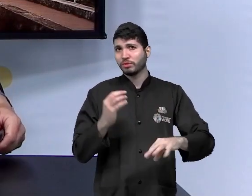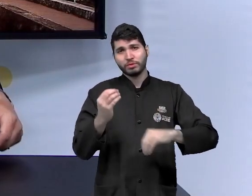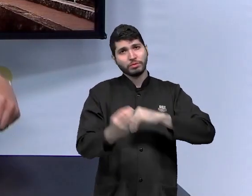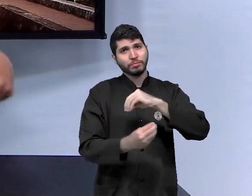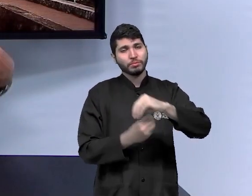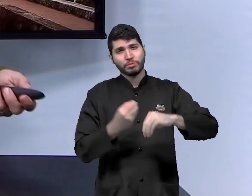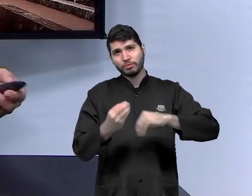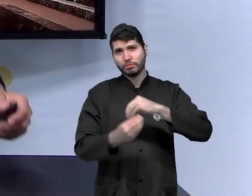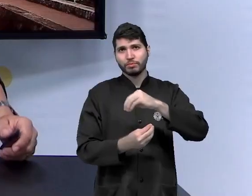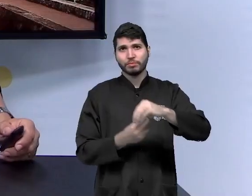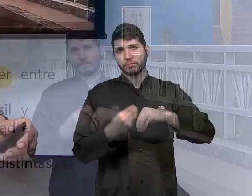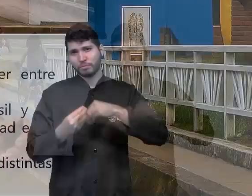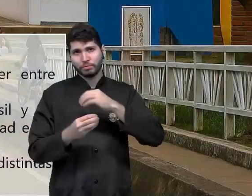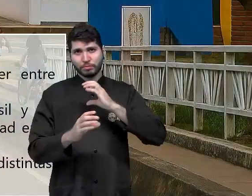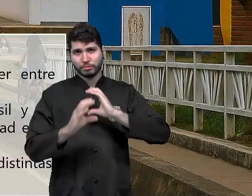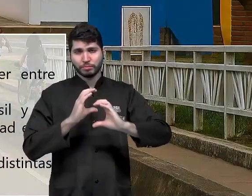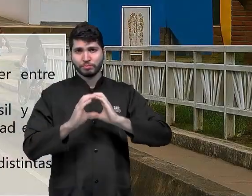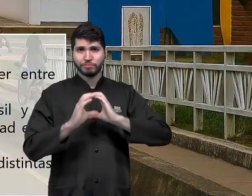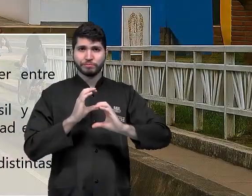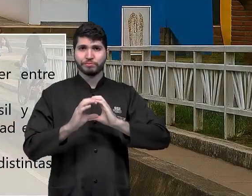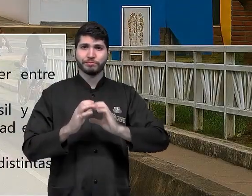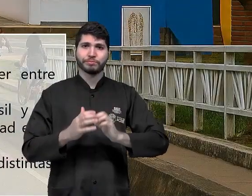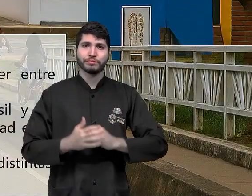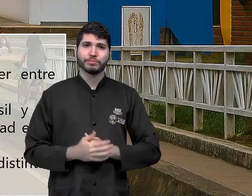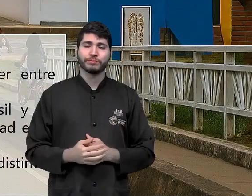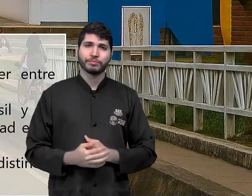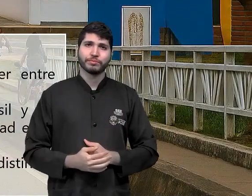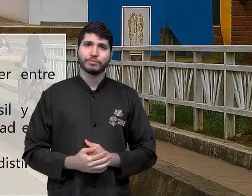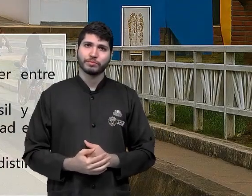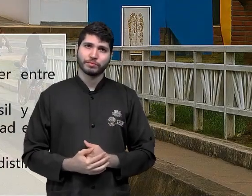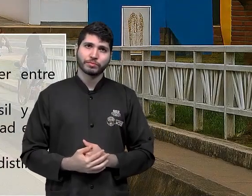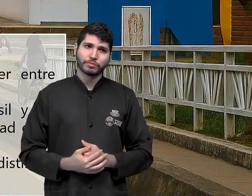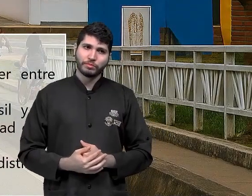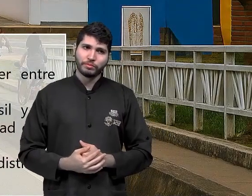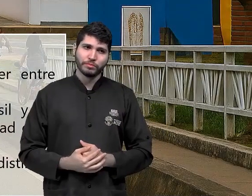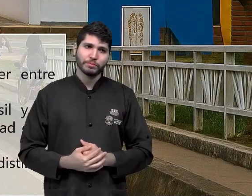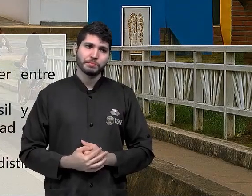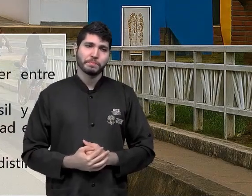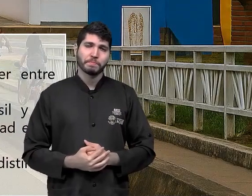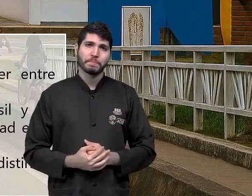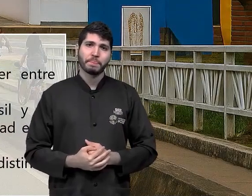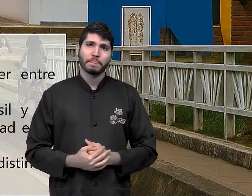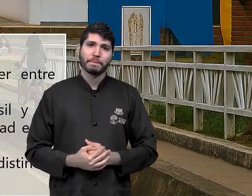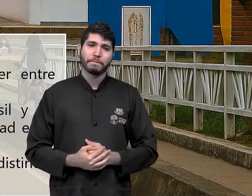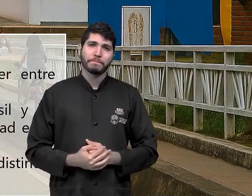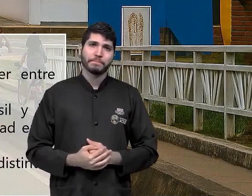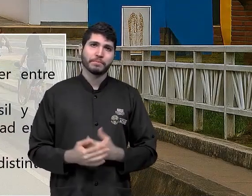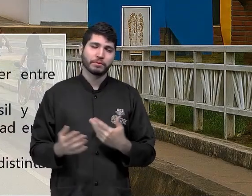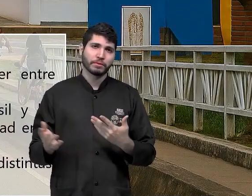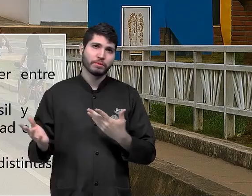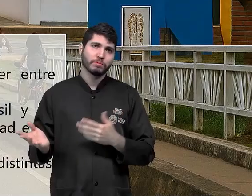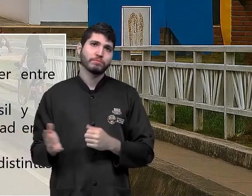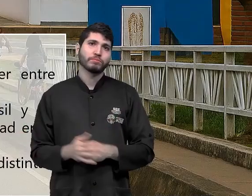Brasil. Continuando aqui, slide na tela, aí a questão da interculturalidade, né?